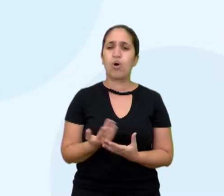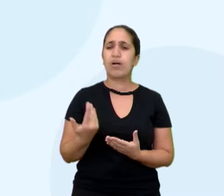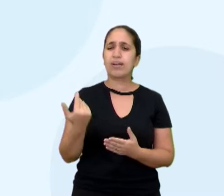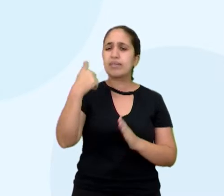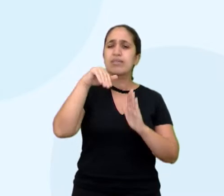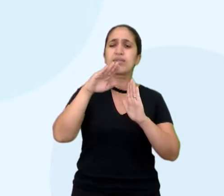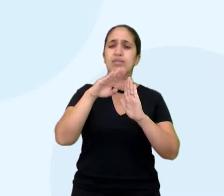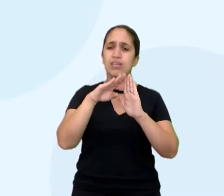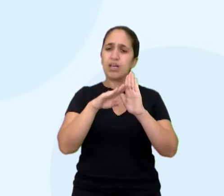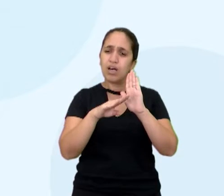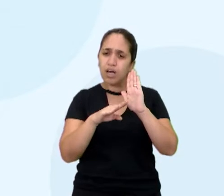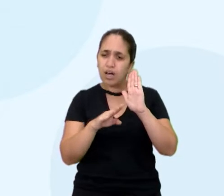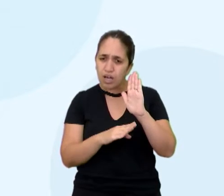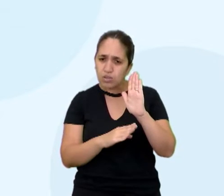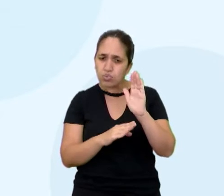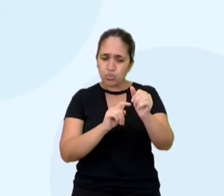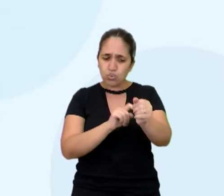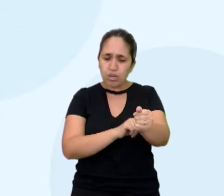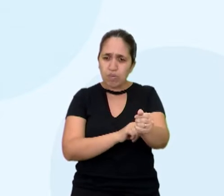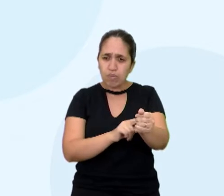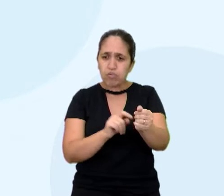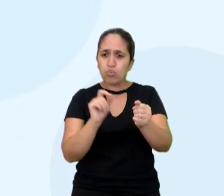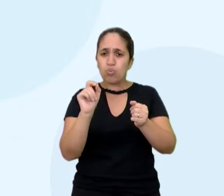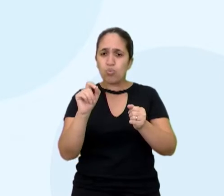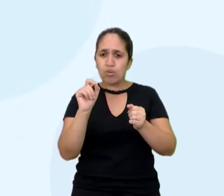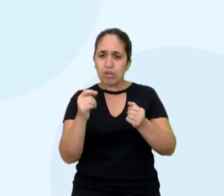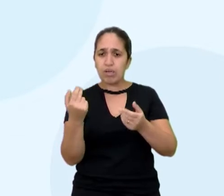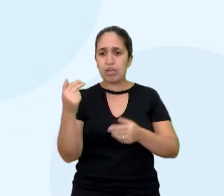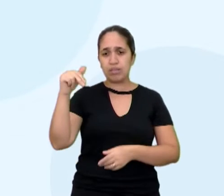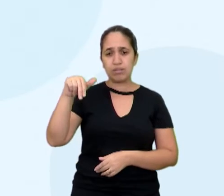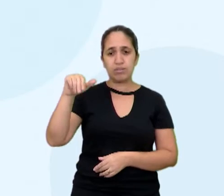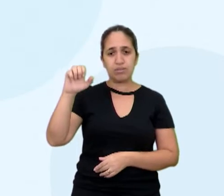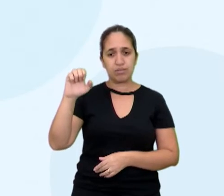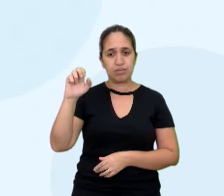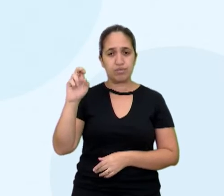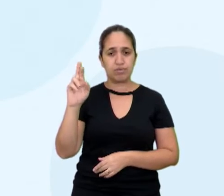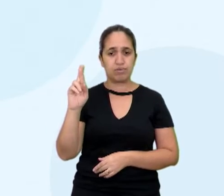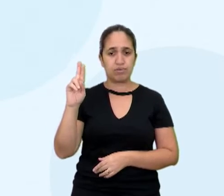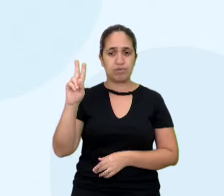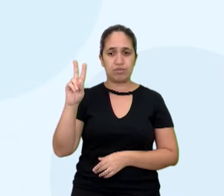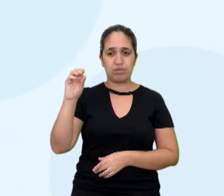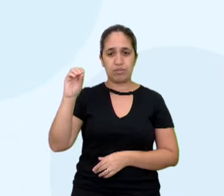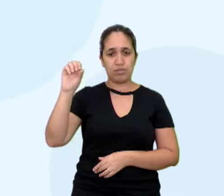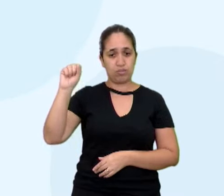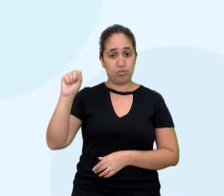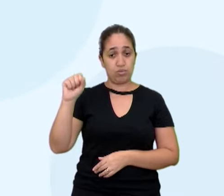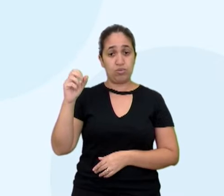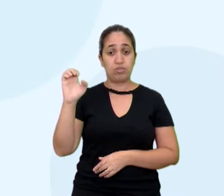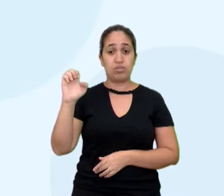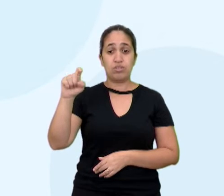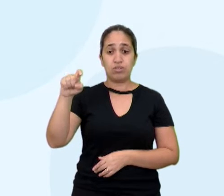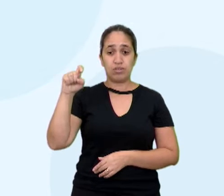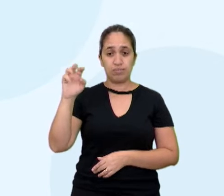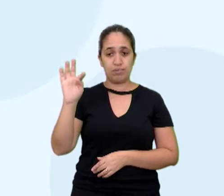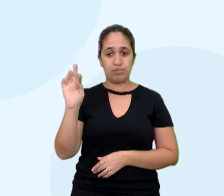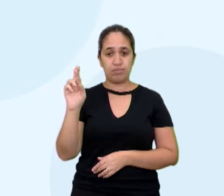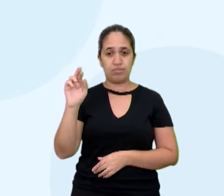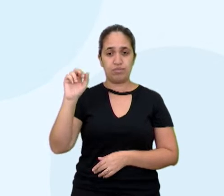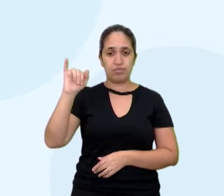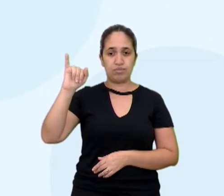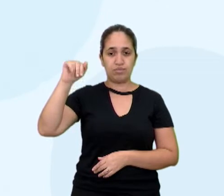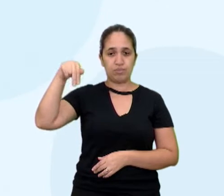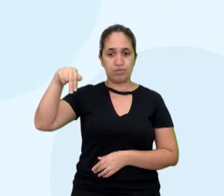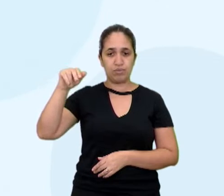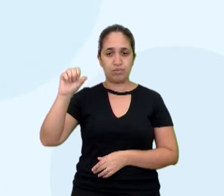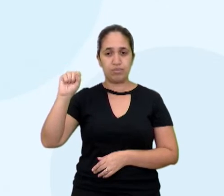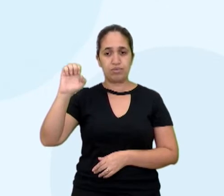reguladores nervosos, eu vou ter o que a gente chama aí, olha, de nervos extrínsecos. Isso daqui é importante, gente, quando a gente